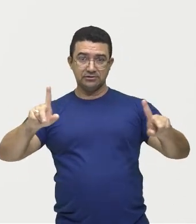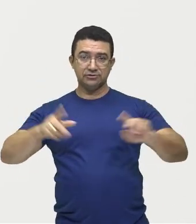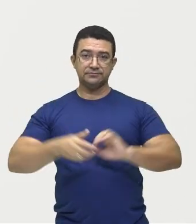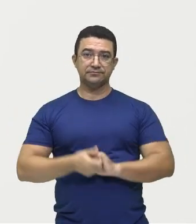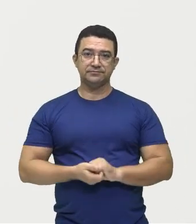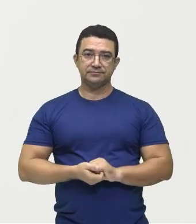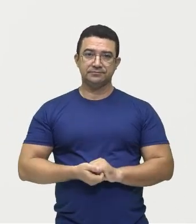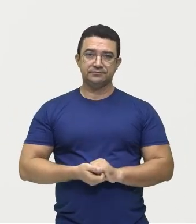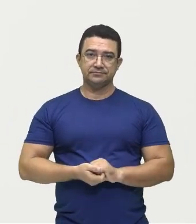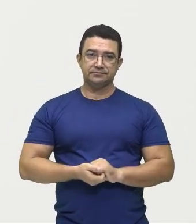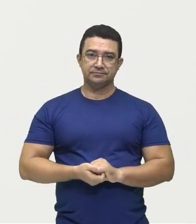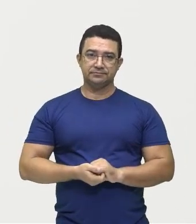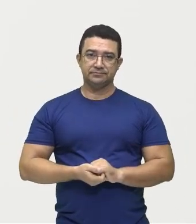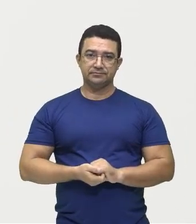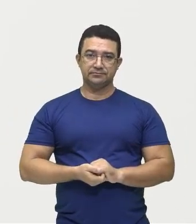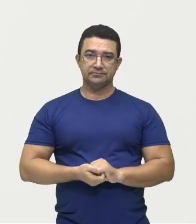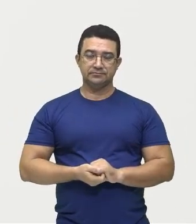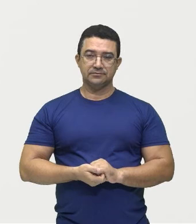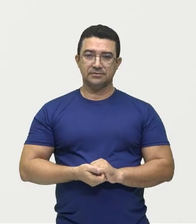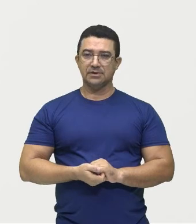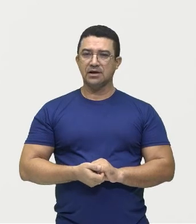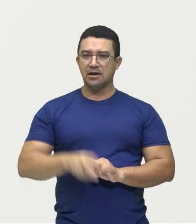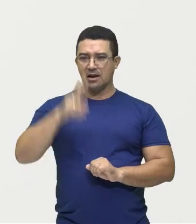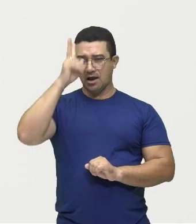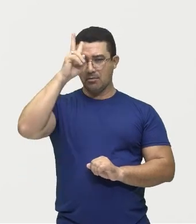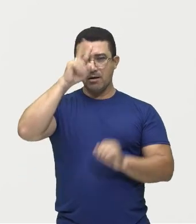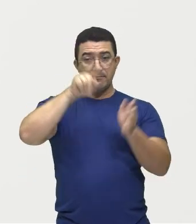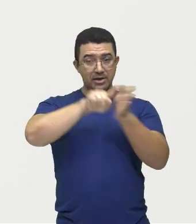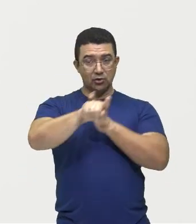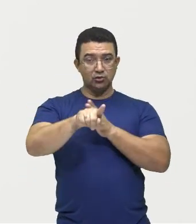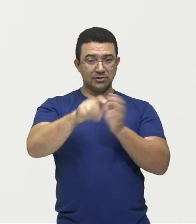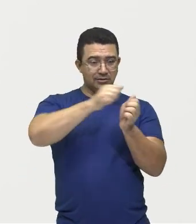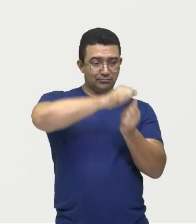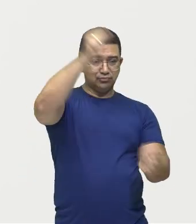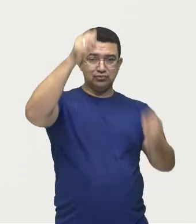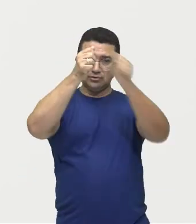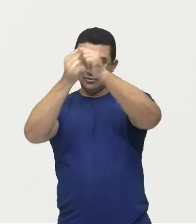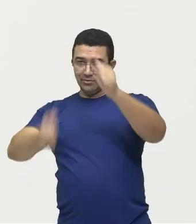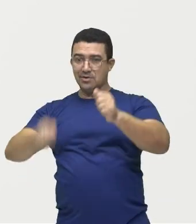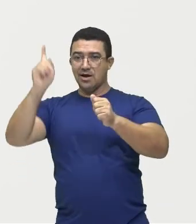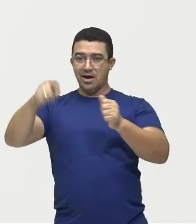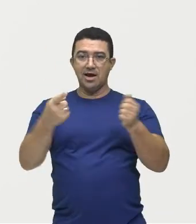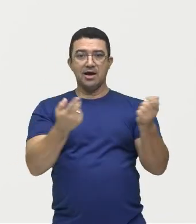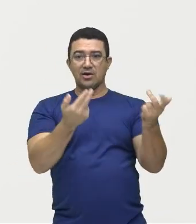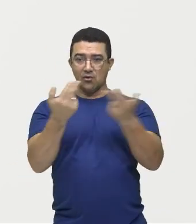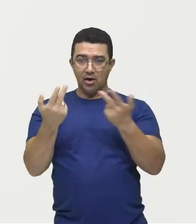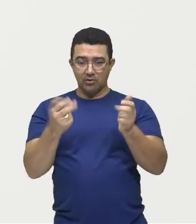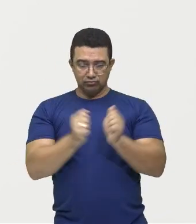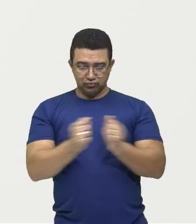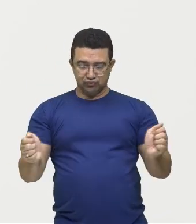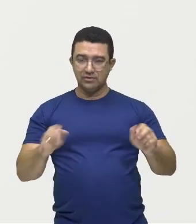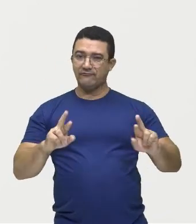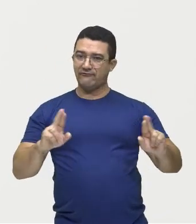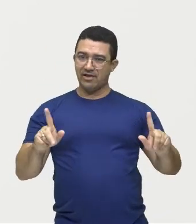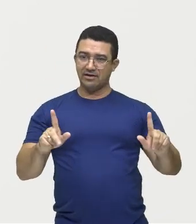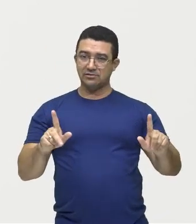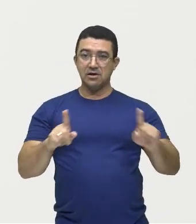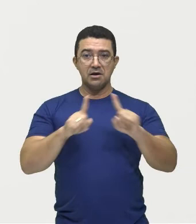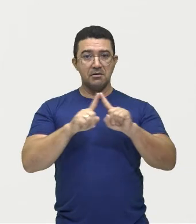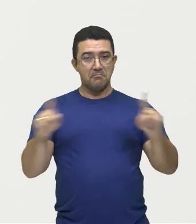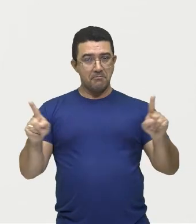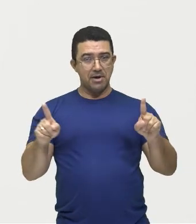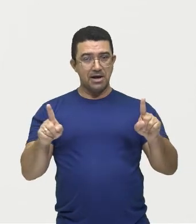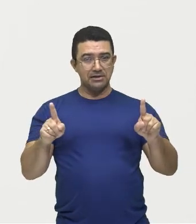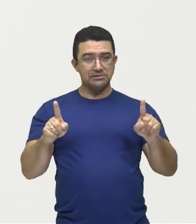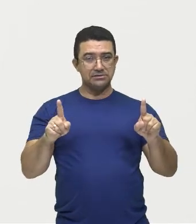Ele falou lá na questão que dois lados eram iguais. Isso não é verdade, tá? Os três lados de um triângulo